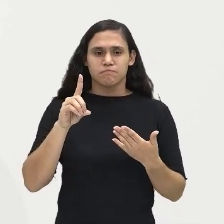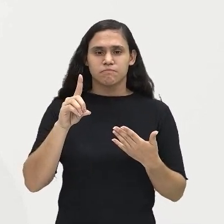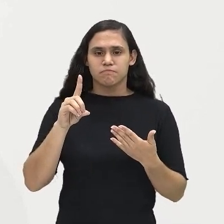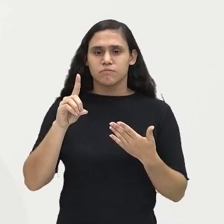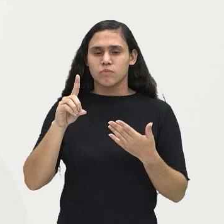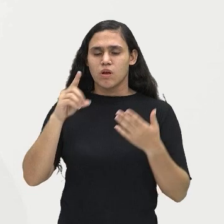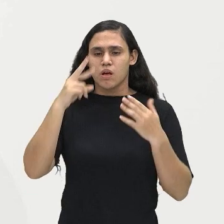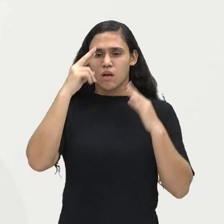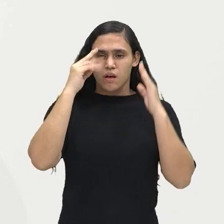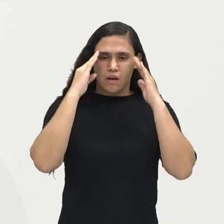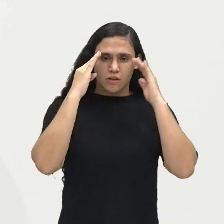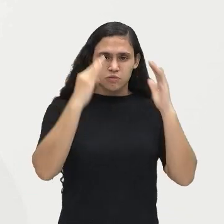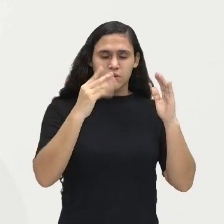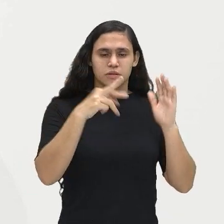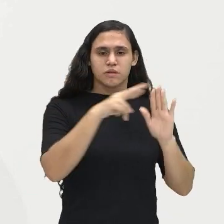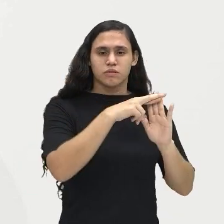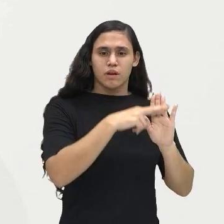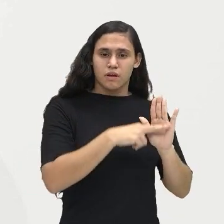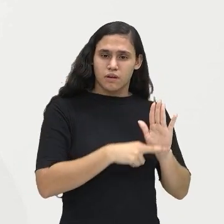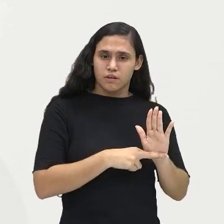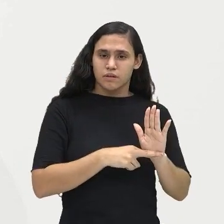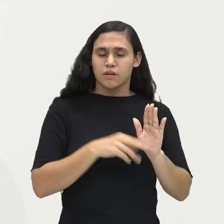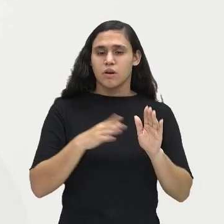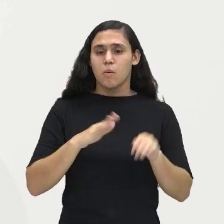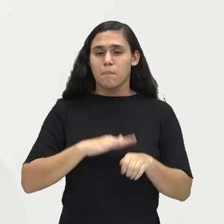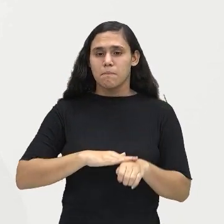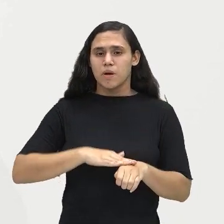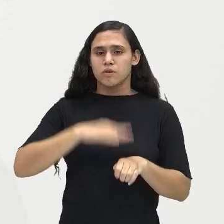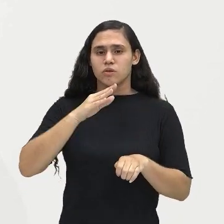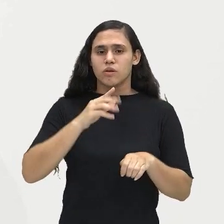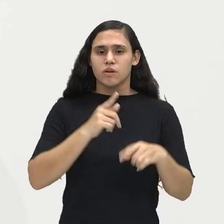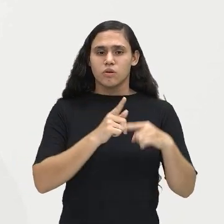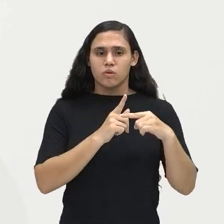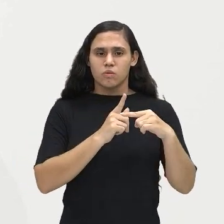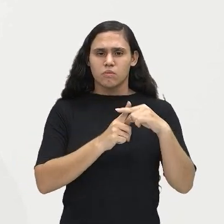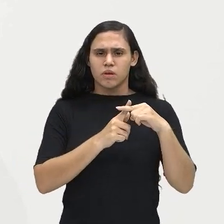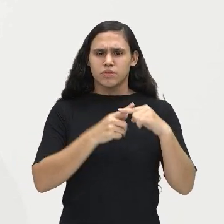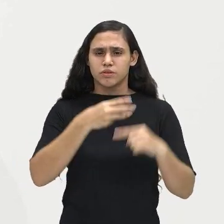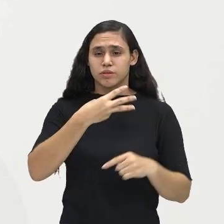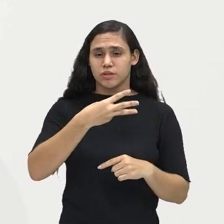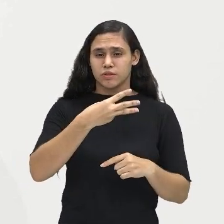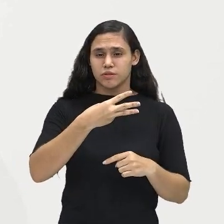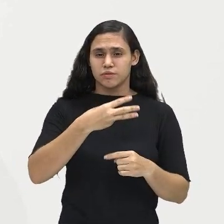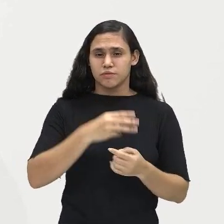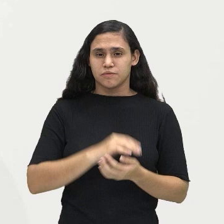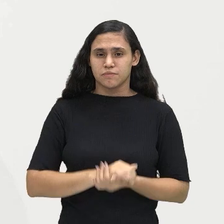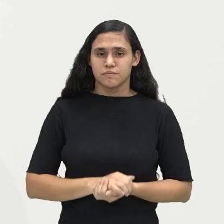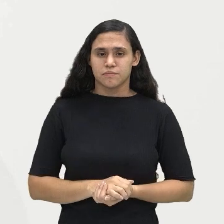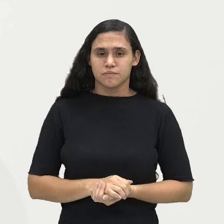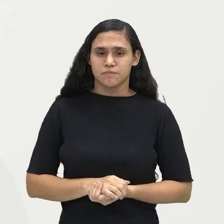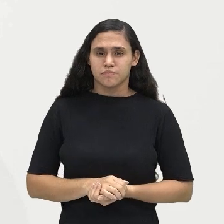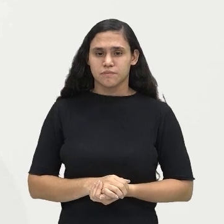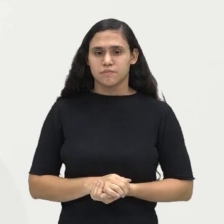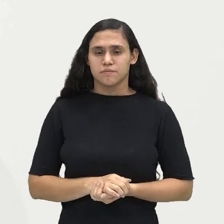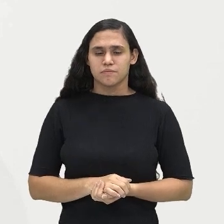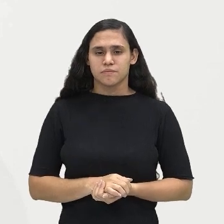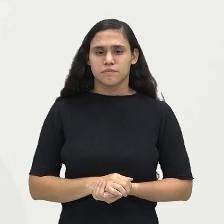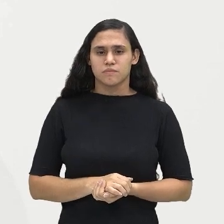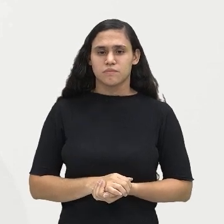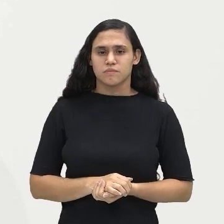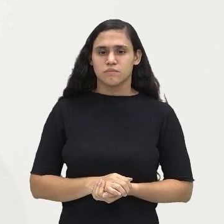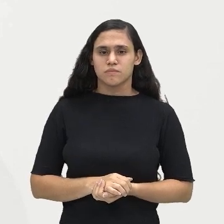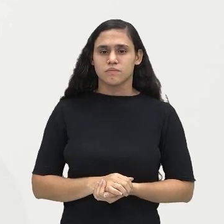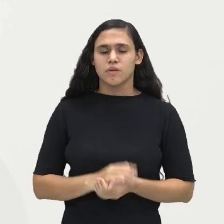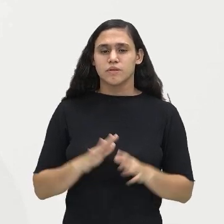nossa lógica, né, vai ser o maior, será o menos 3, tá bom? Perdão, o mais 3. E, pessoal, além